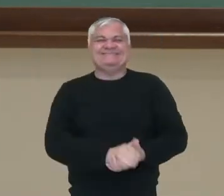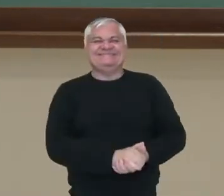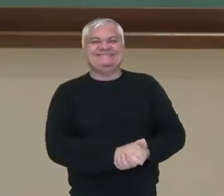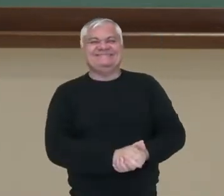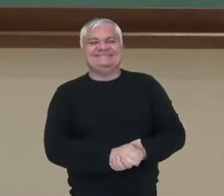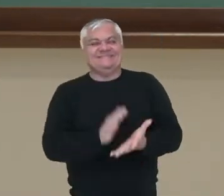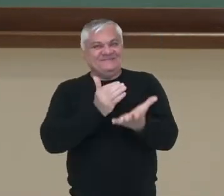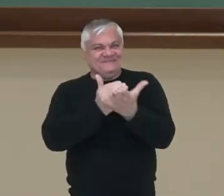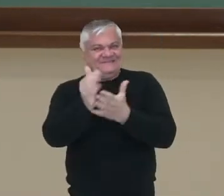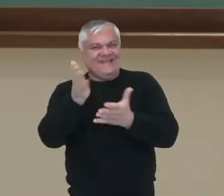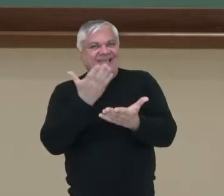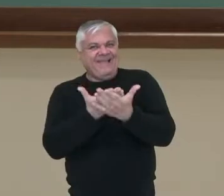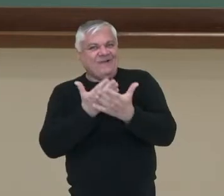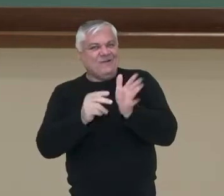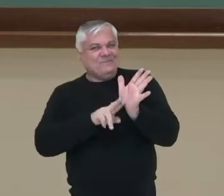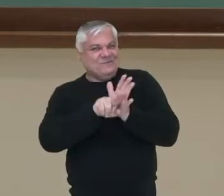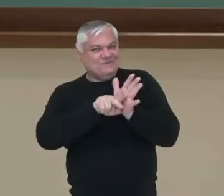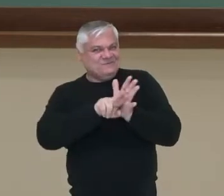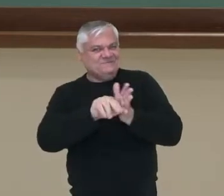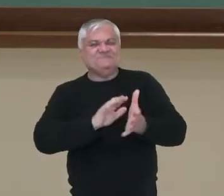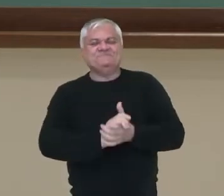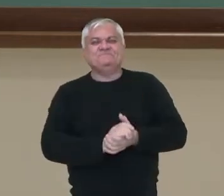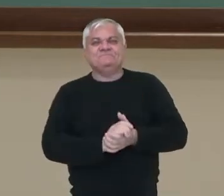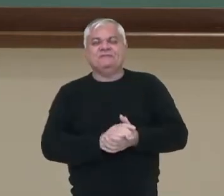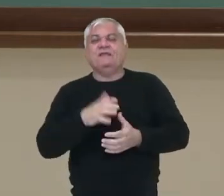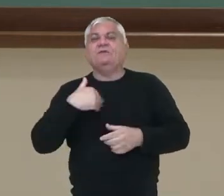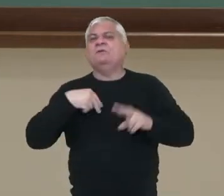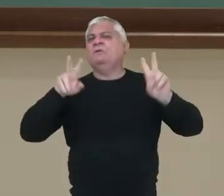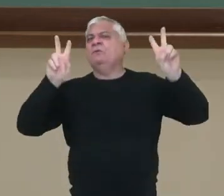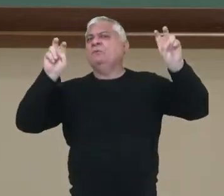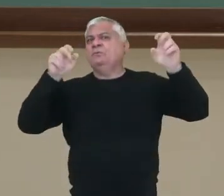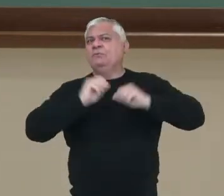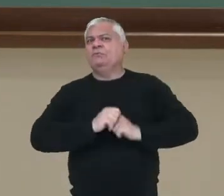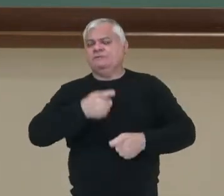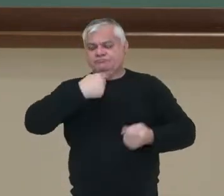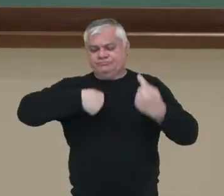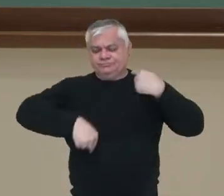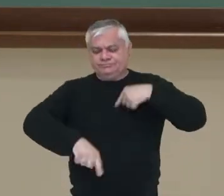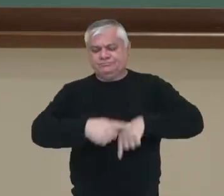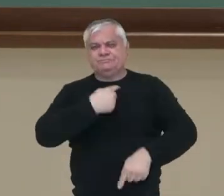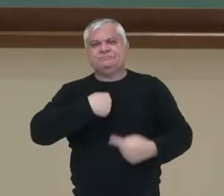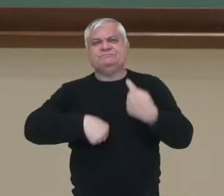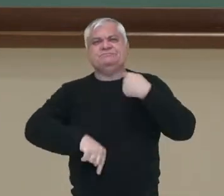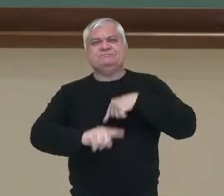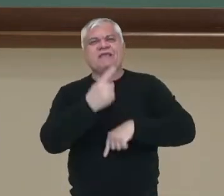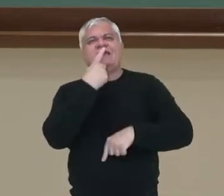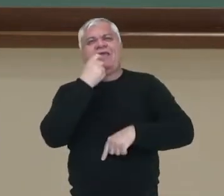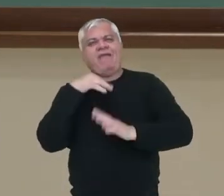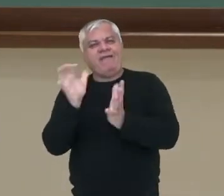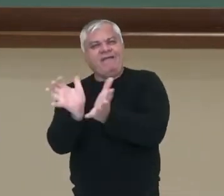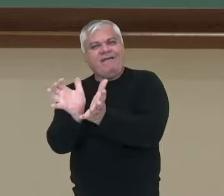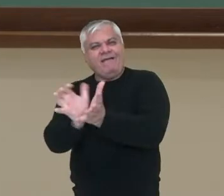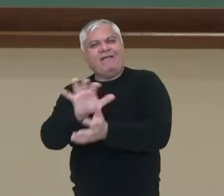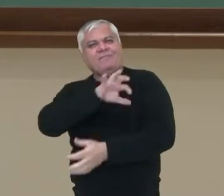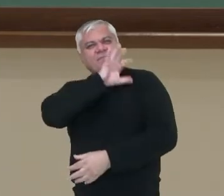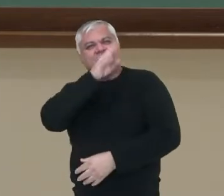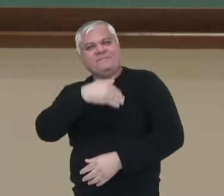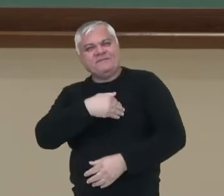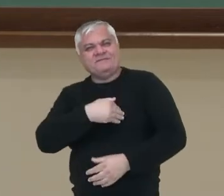e vamos para mais uma aula de biologia. O tema de hoje é sistema circulatório dos mamíferos.